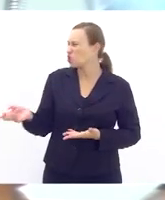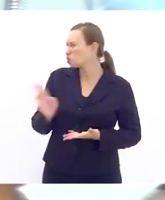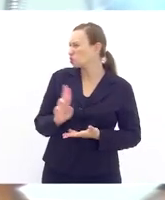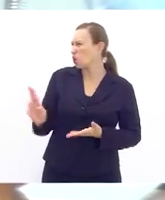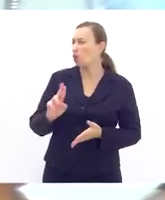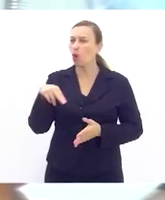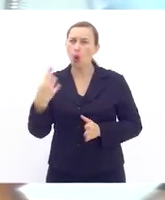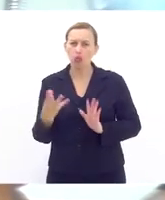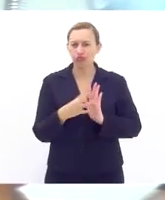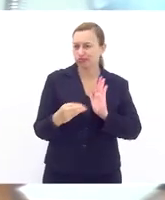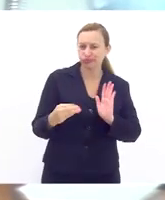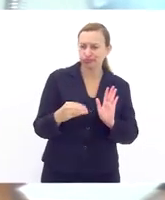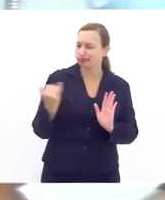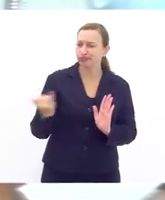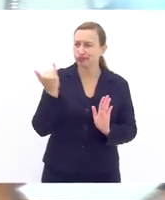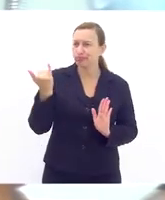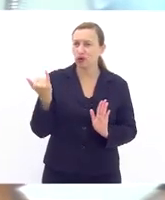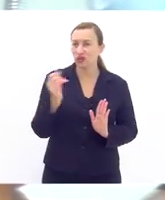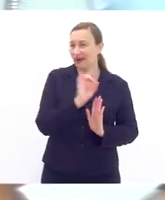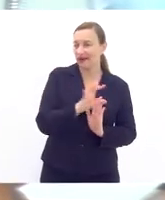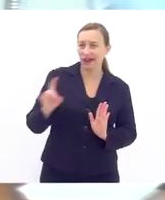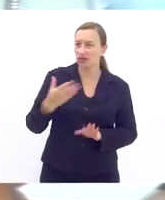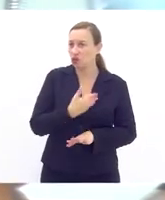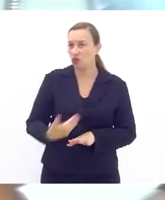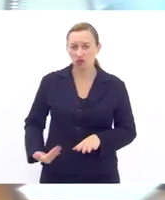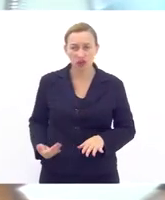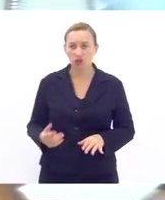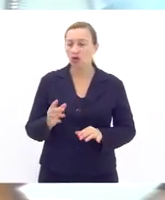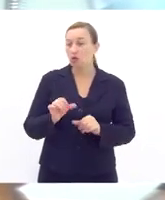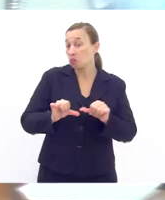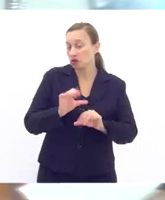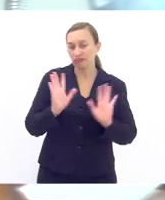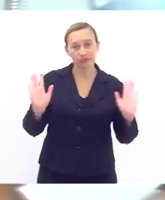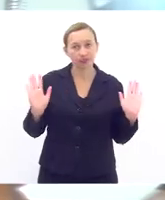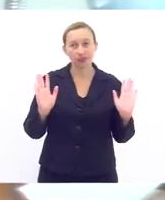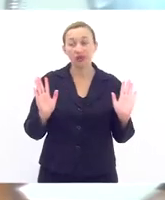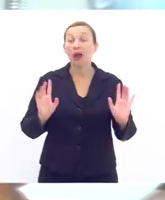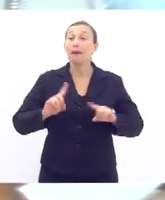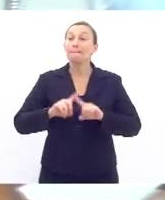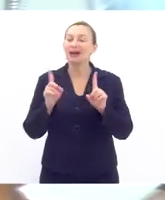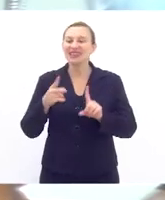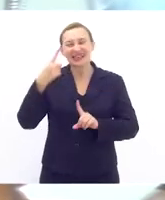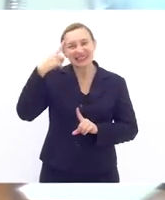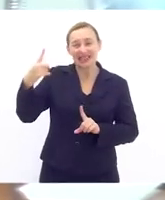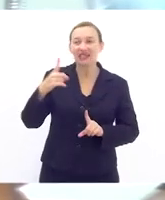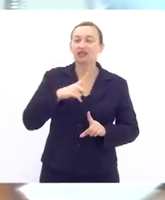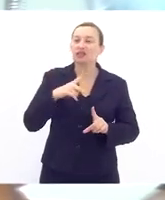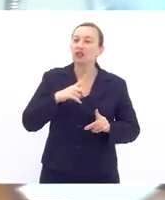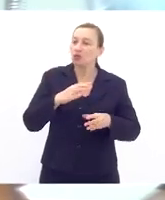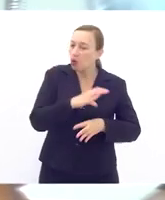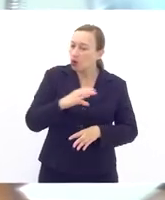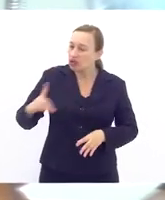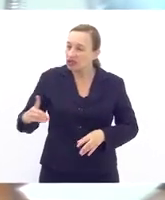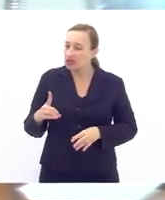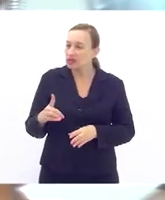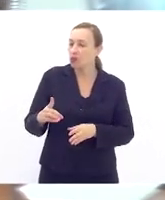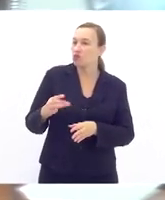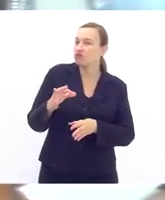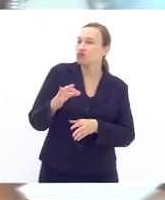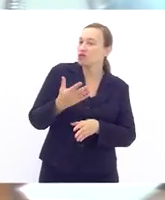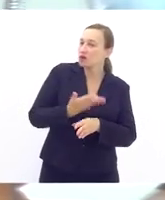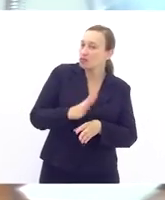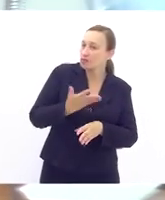não interessa cada cada governo vai fazer do seu jeito mas essa ideia de ter uma ação prática com o